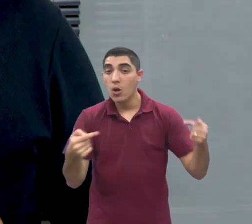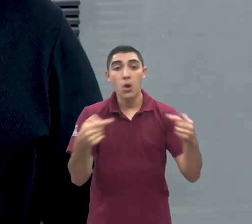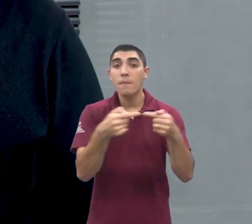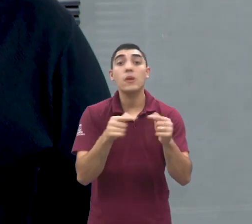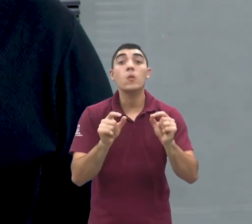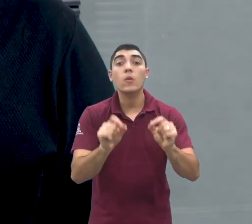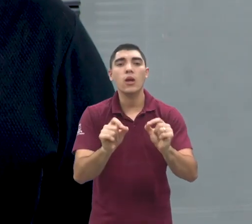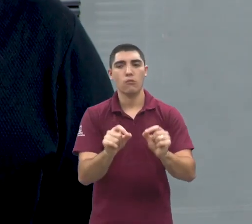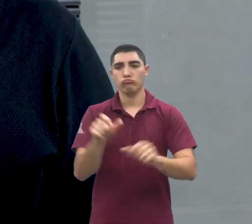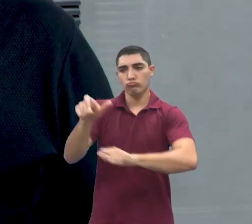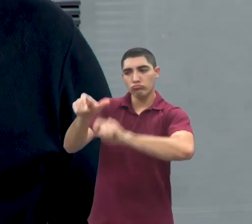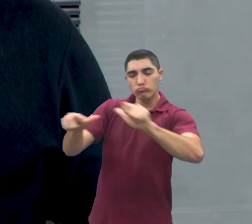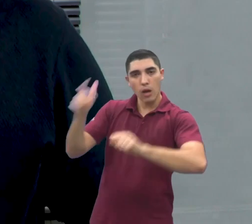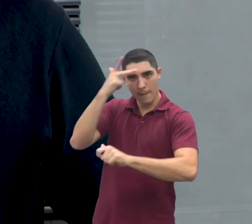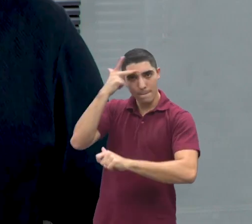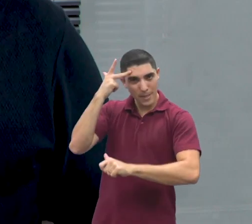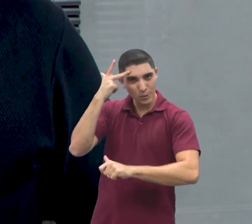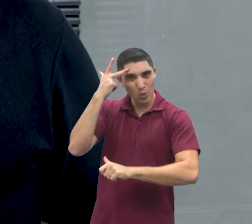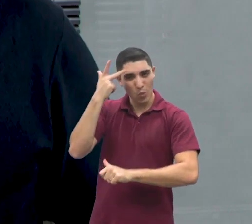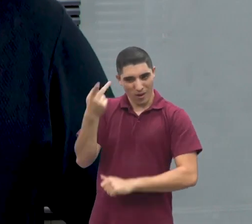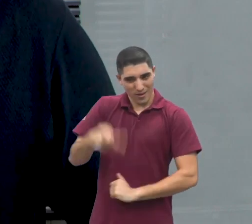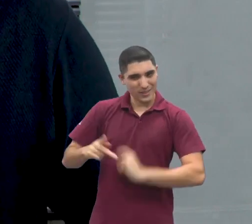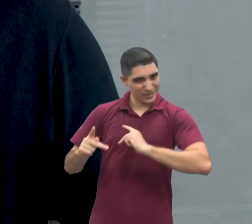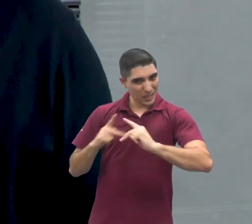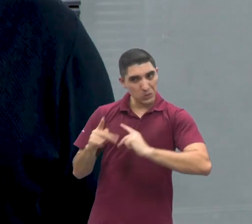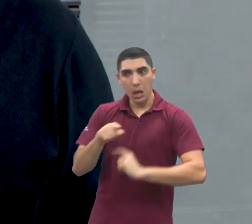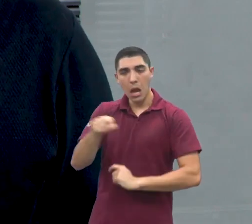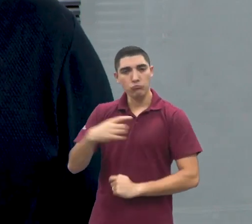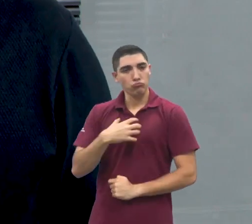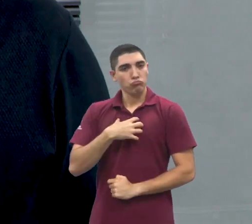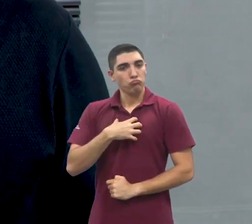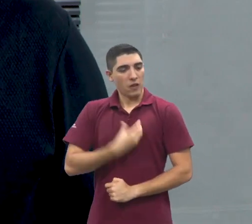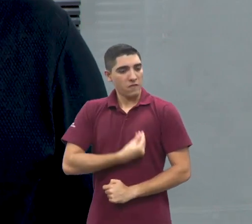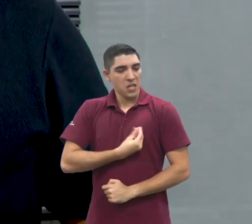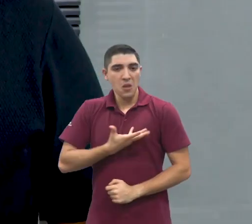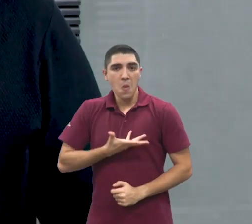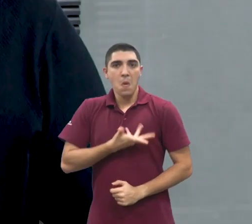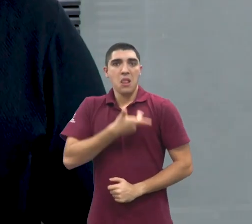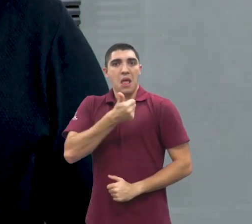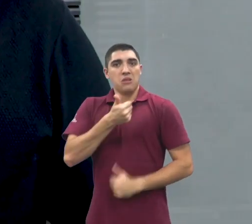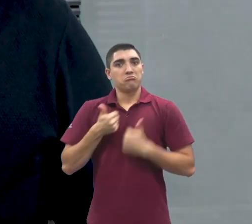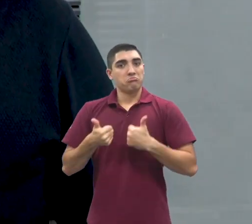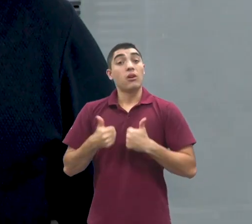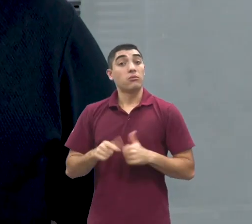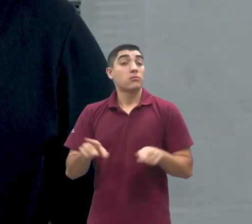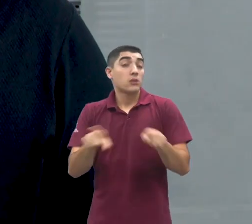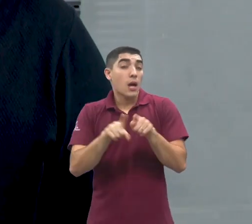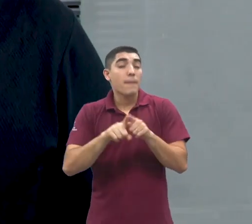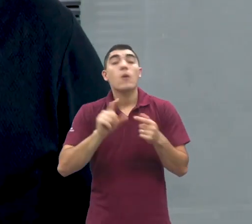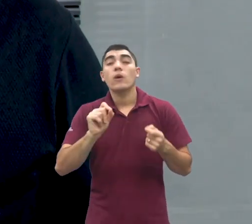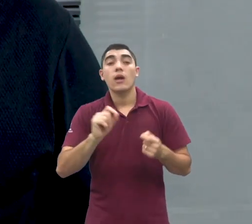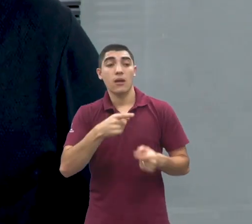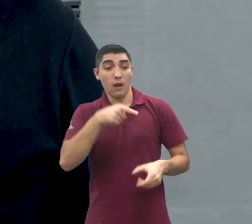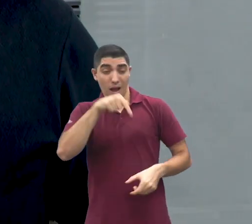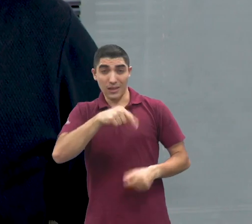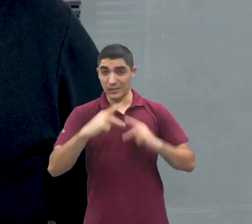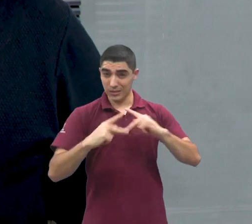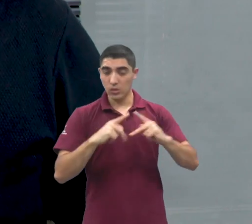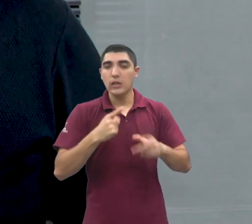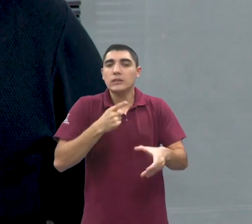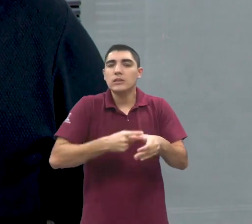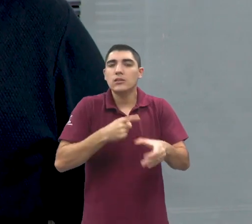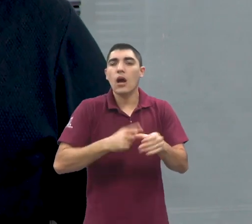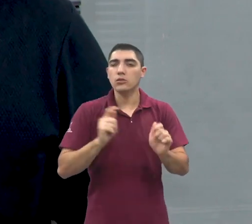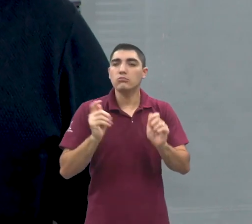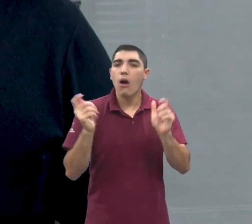à oferta ao joseense de uma cidade que provê qualidade de vida. O segundo, uma cidade resiliente. Uma